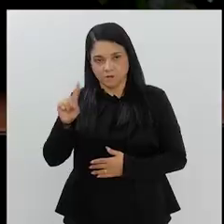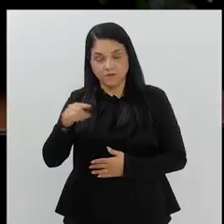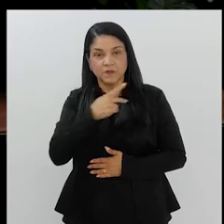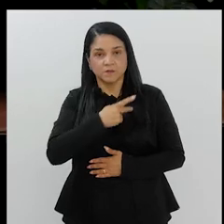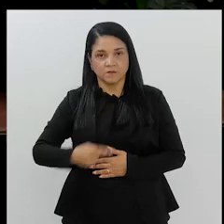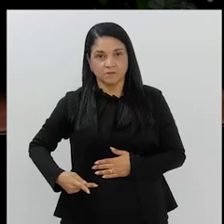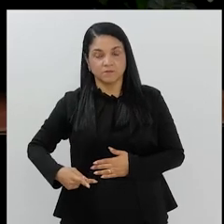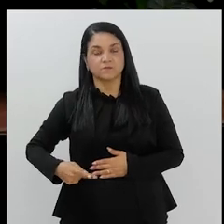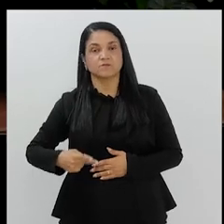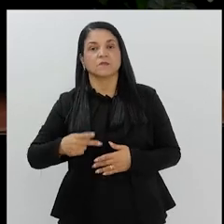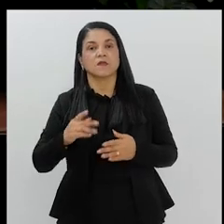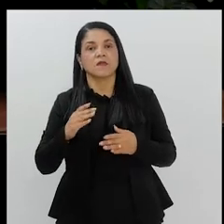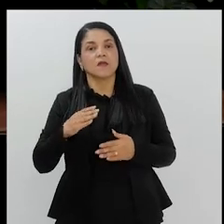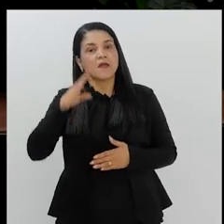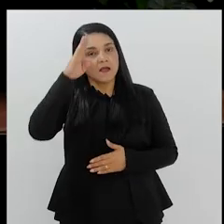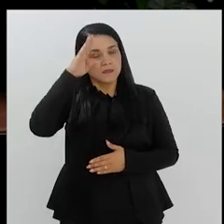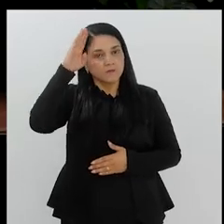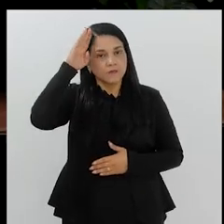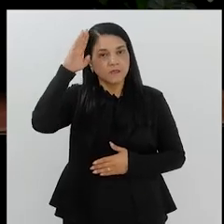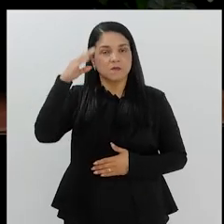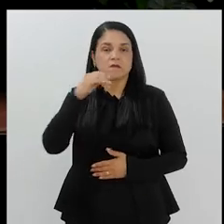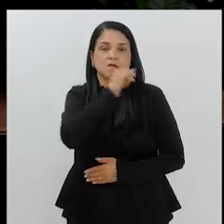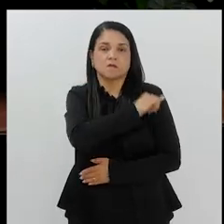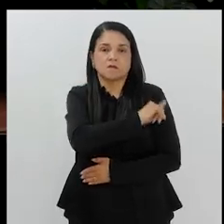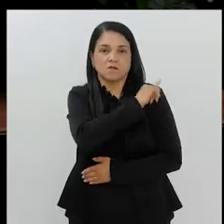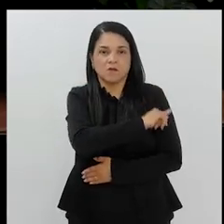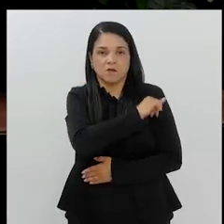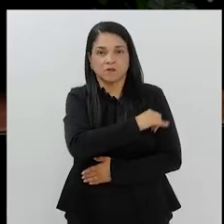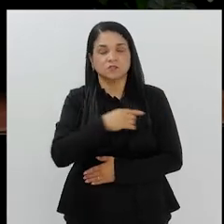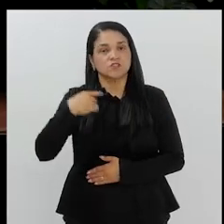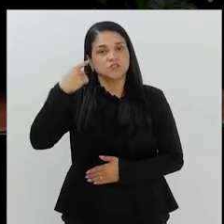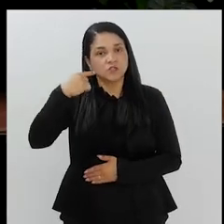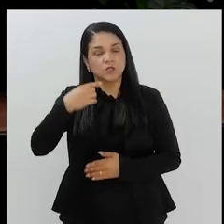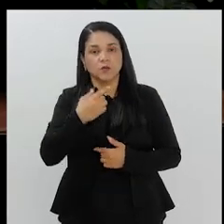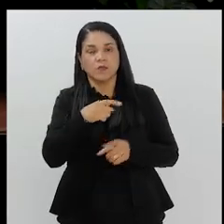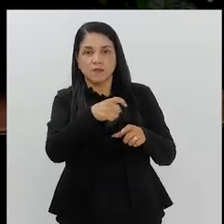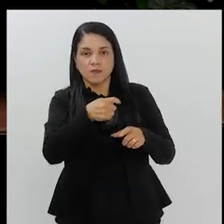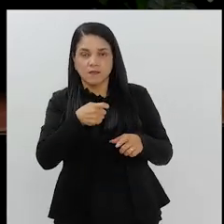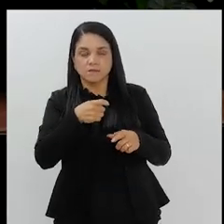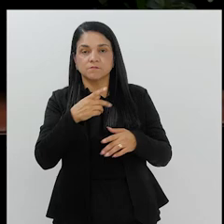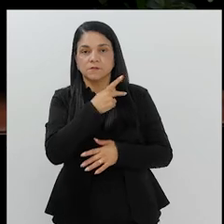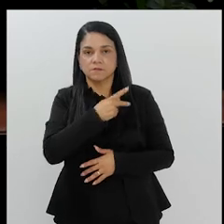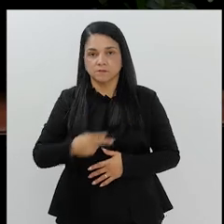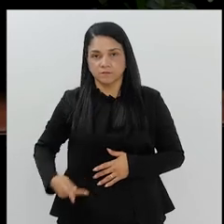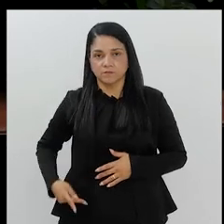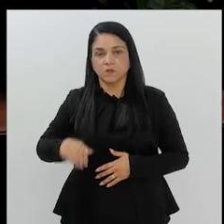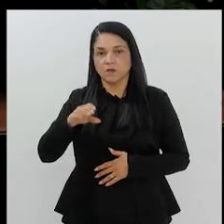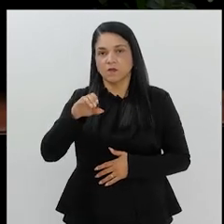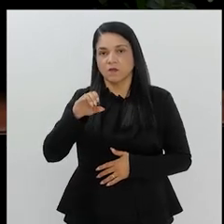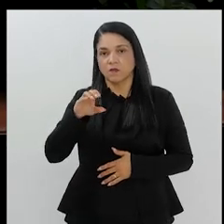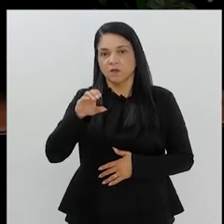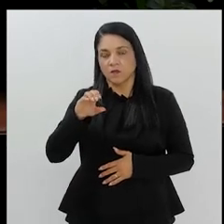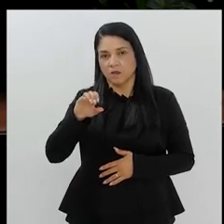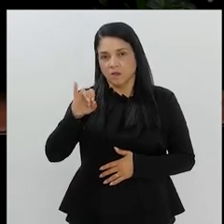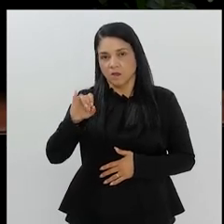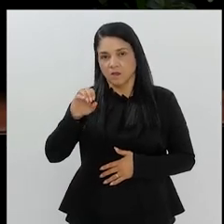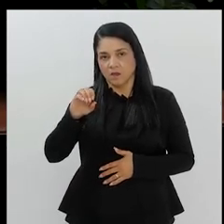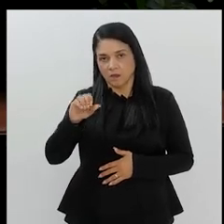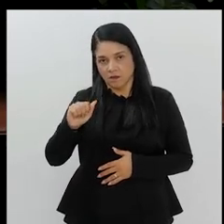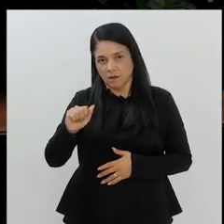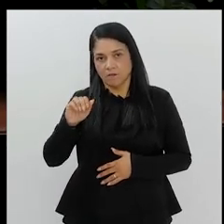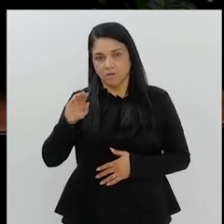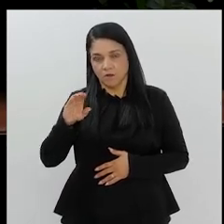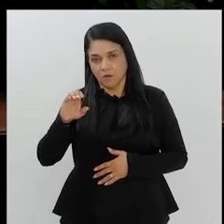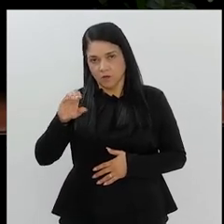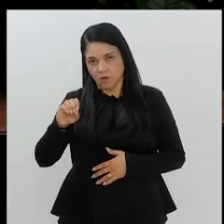Instituto eh Academia Carioca de direito ex-presidente do iab e uma advogada Trabalhista de com muita